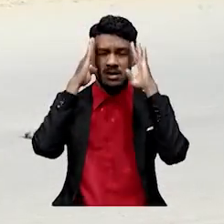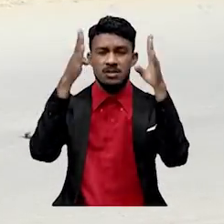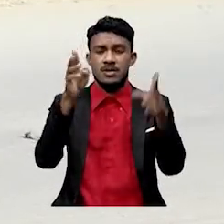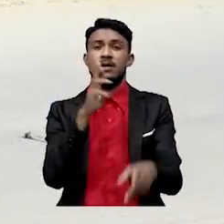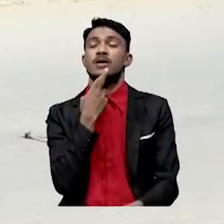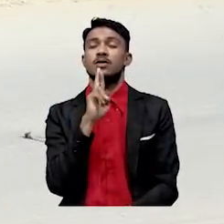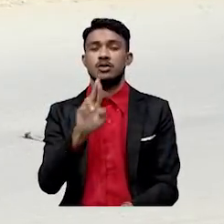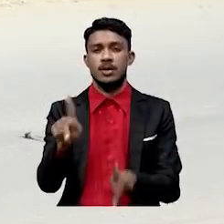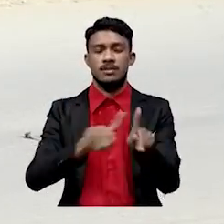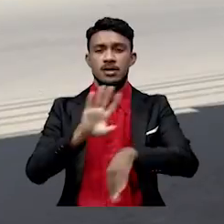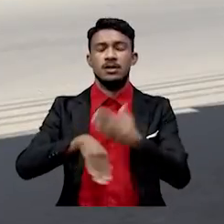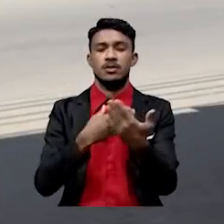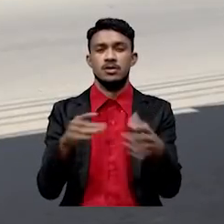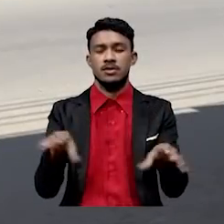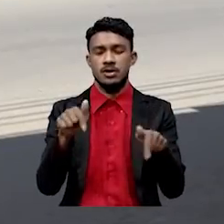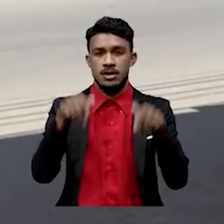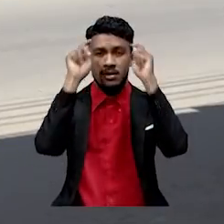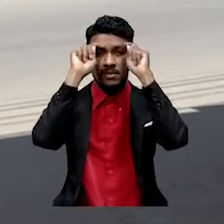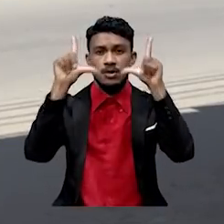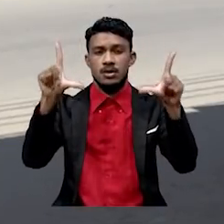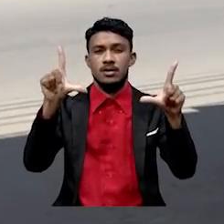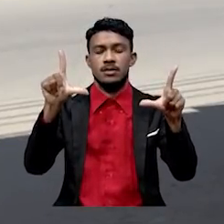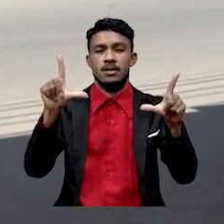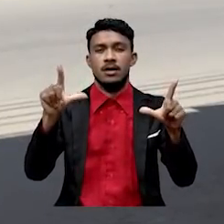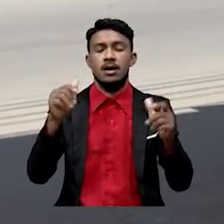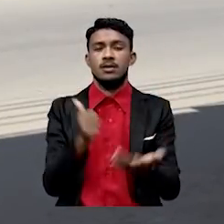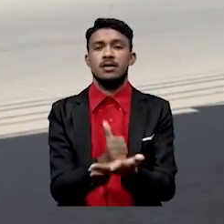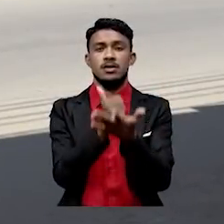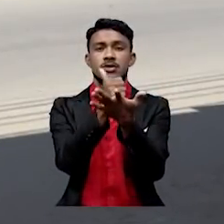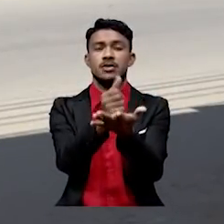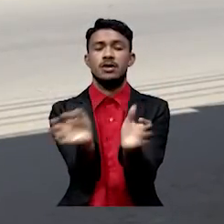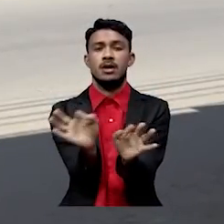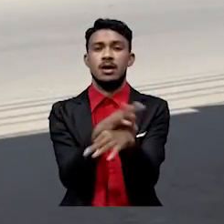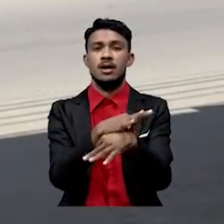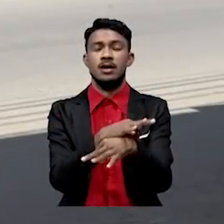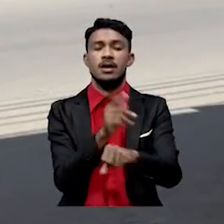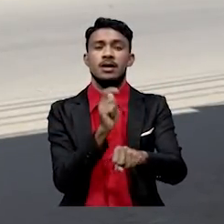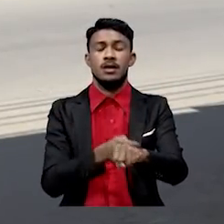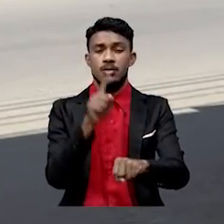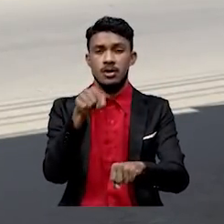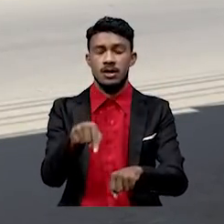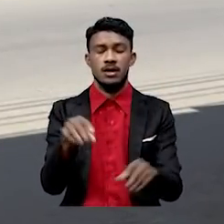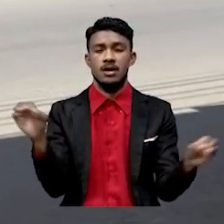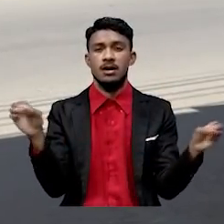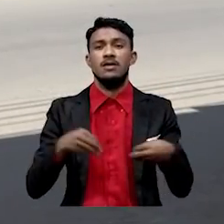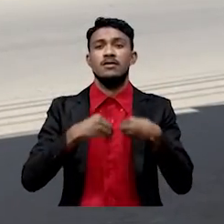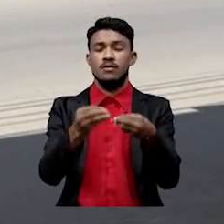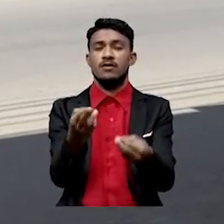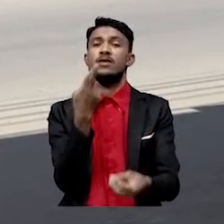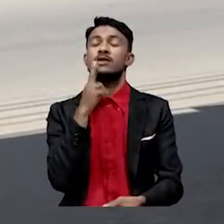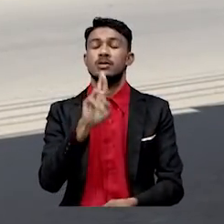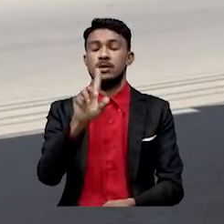trabalhador, barak e Timor. Falha a tutulu, hadia condição idane, se la fos significado ruma,